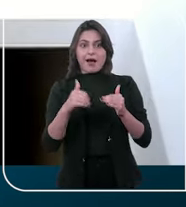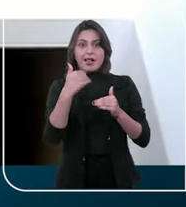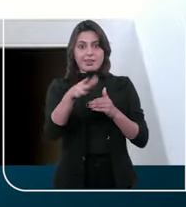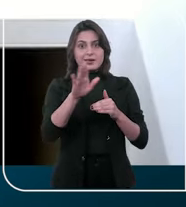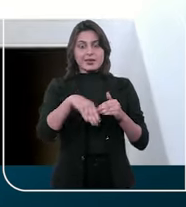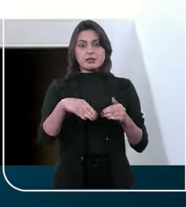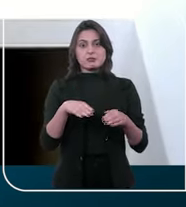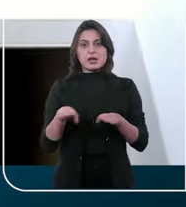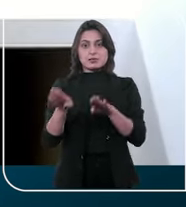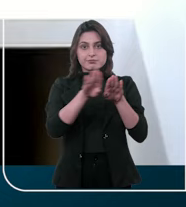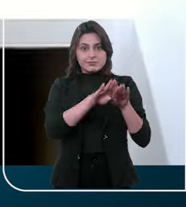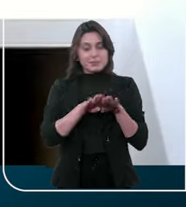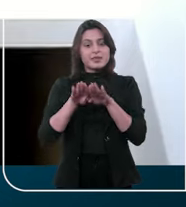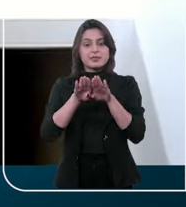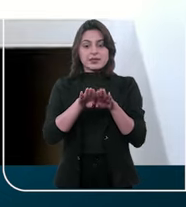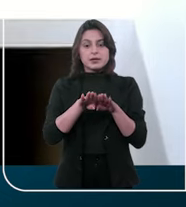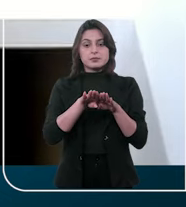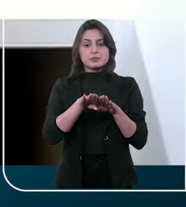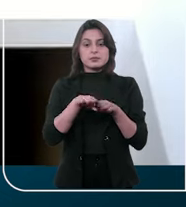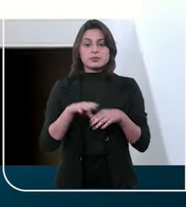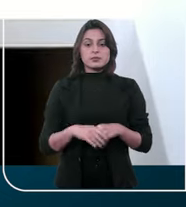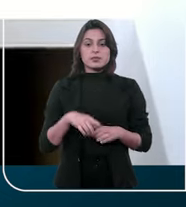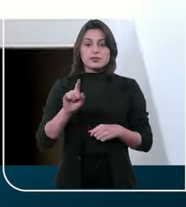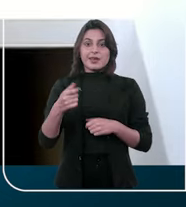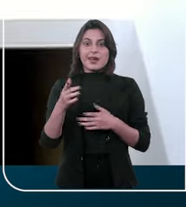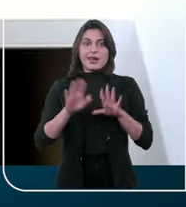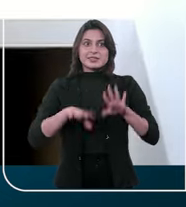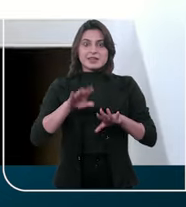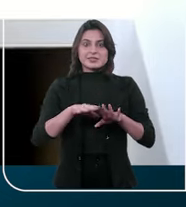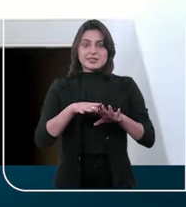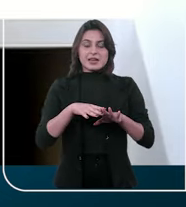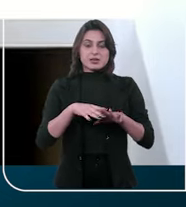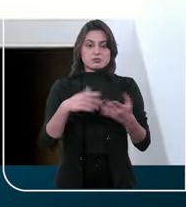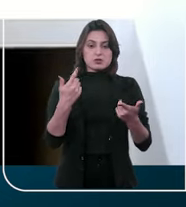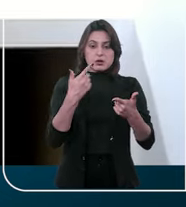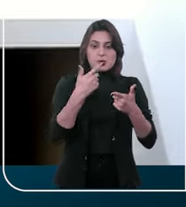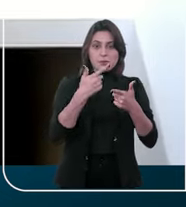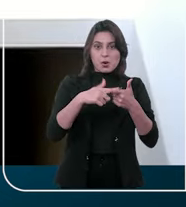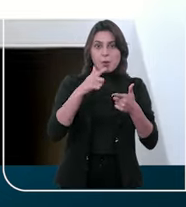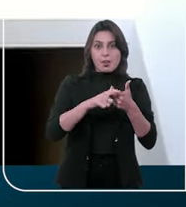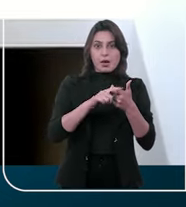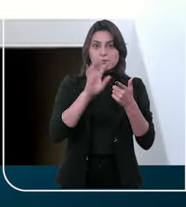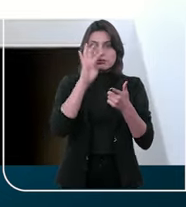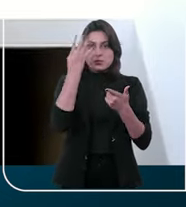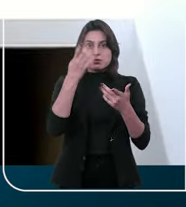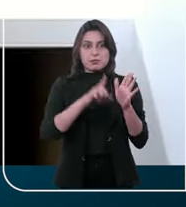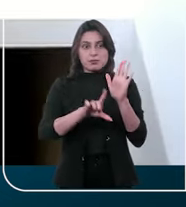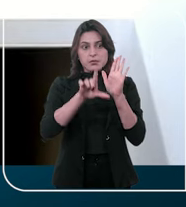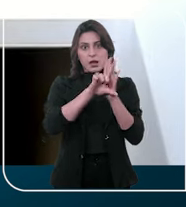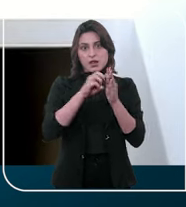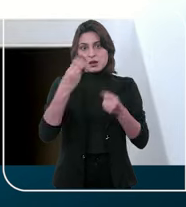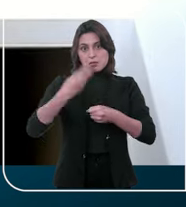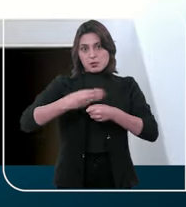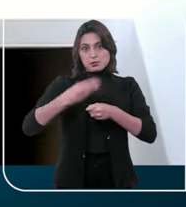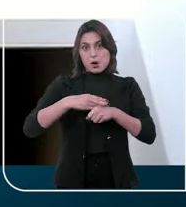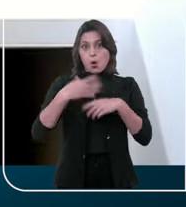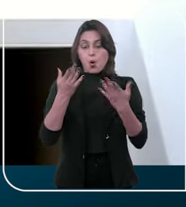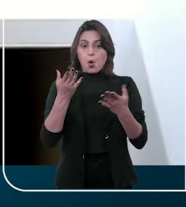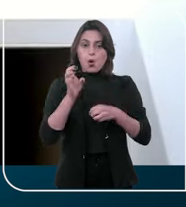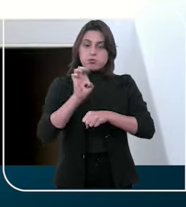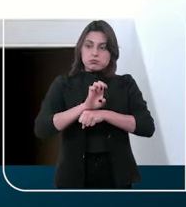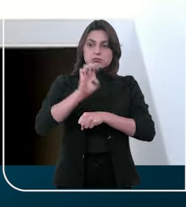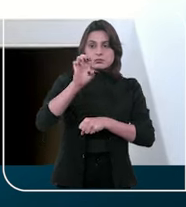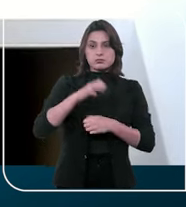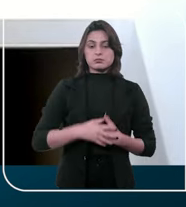de trazermos um vereador, né, numa lei orgânica municipal, aliás, numa Constituição Estadual. E para